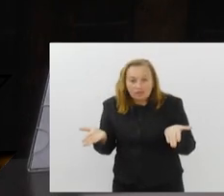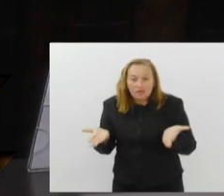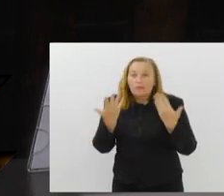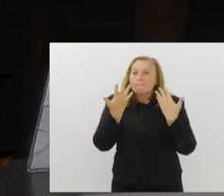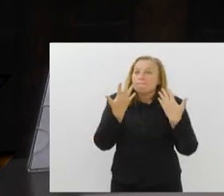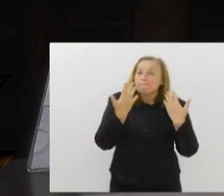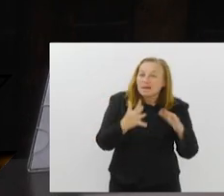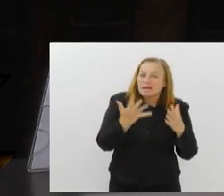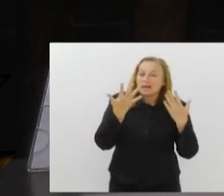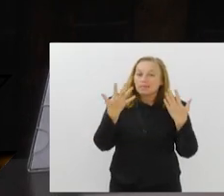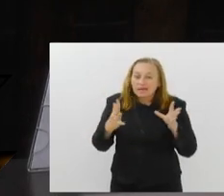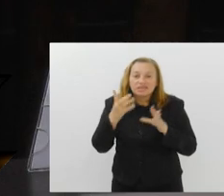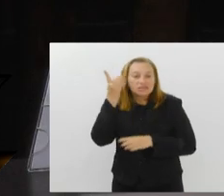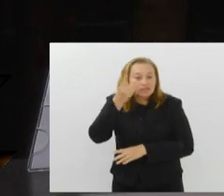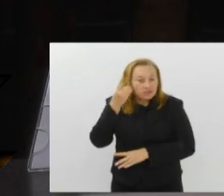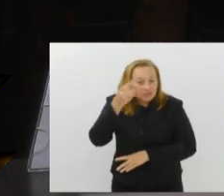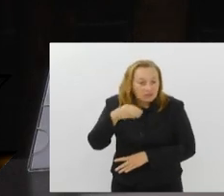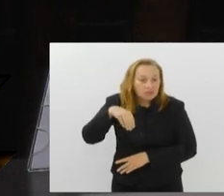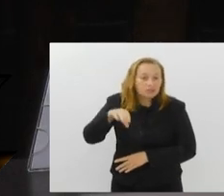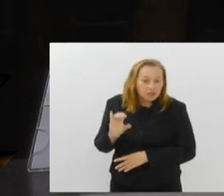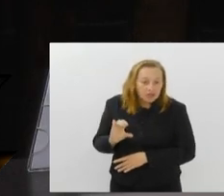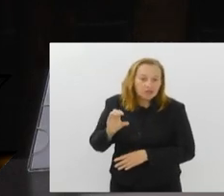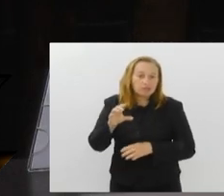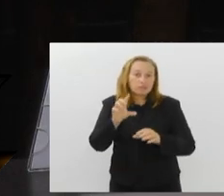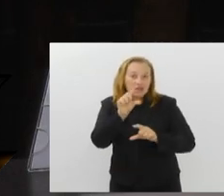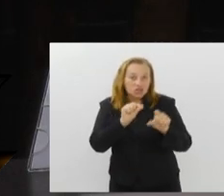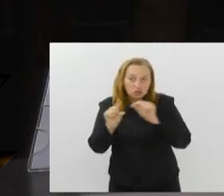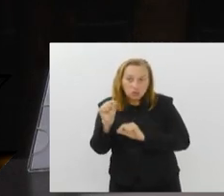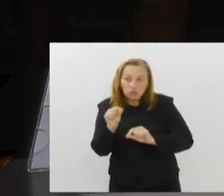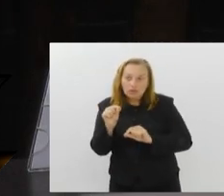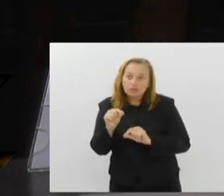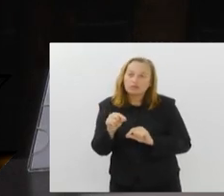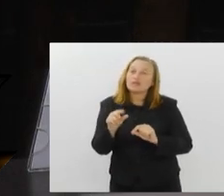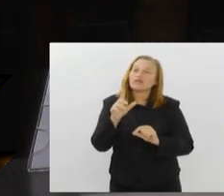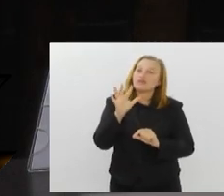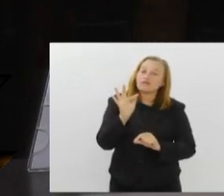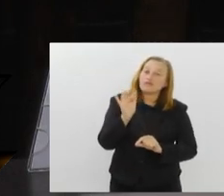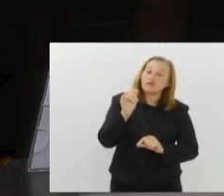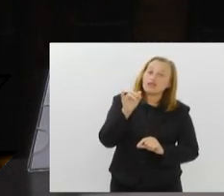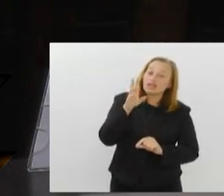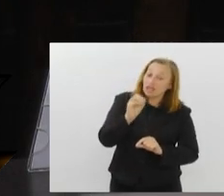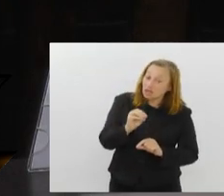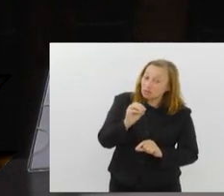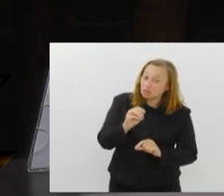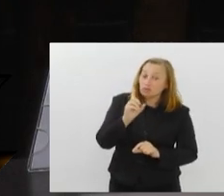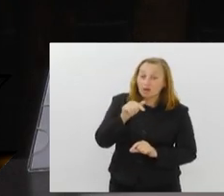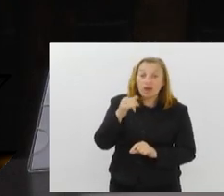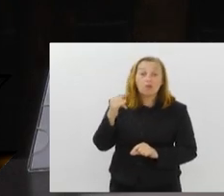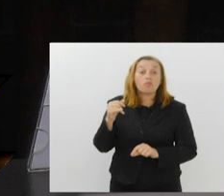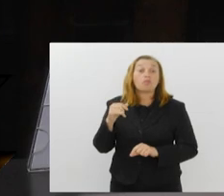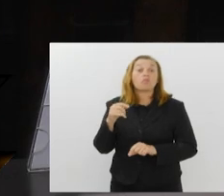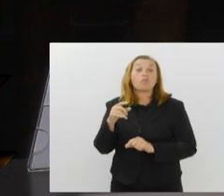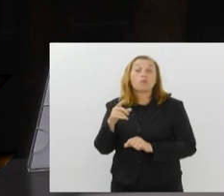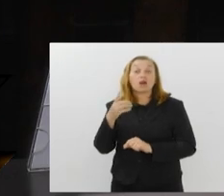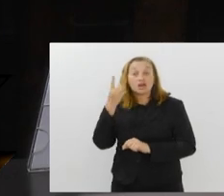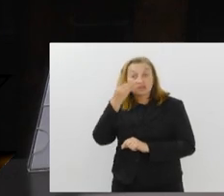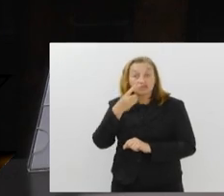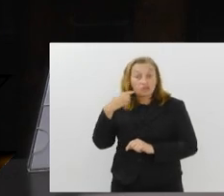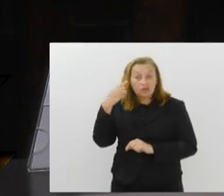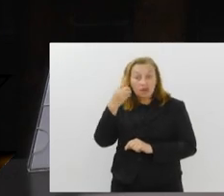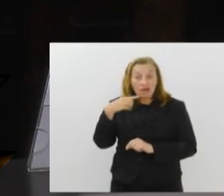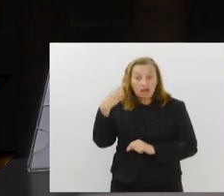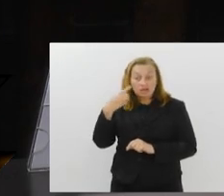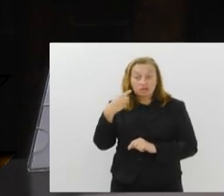parabén deputado Carlos min pela escolha fando fand é um daqueles advogados Que honra